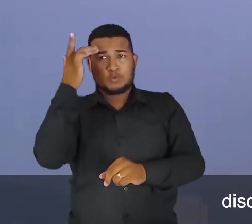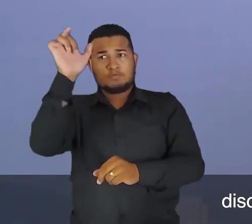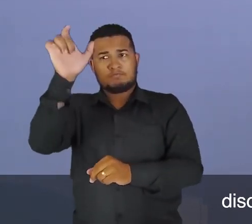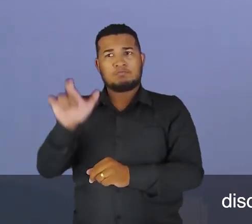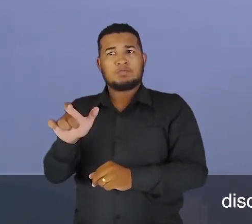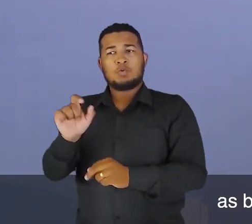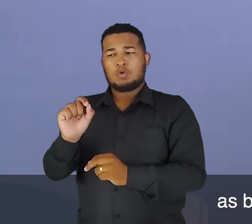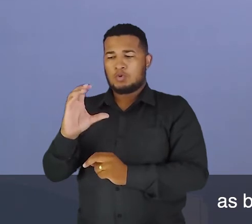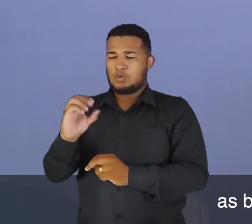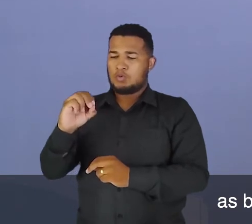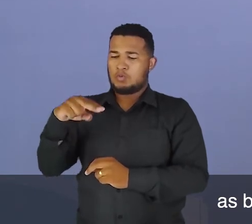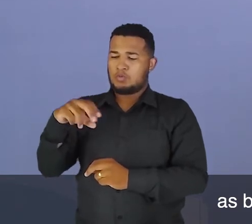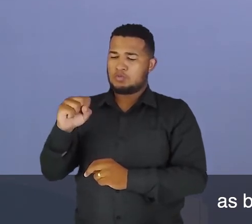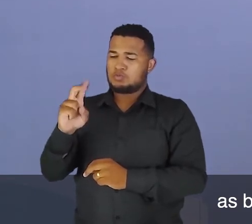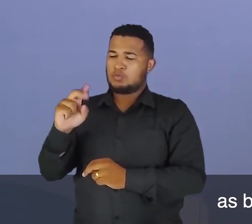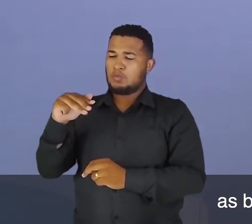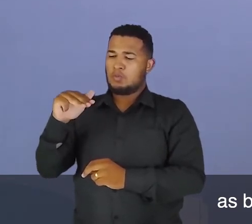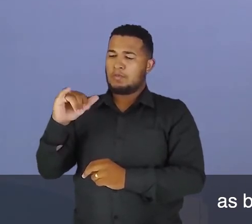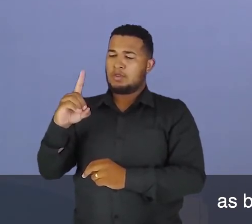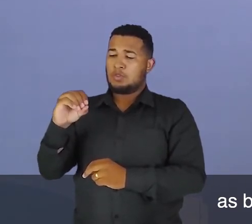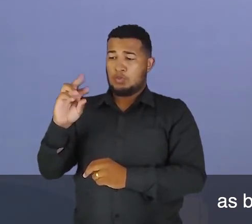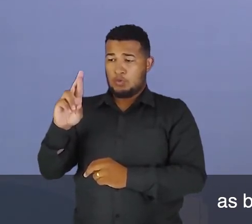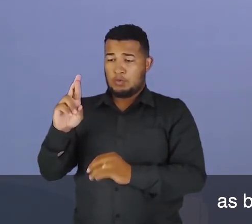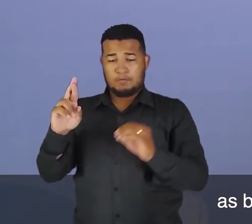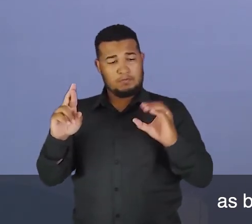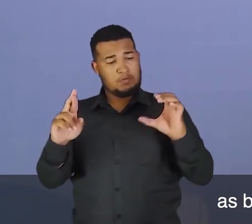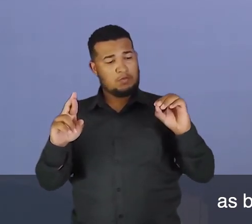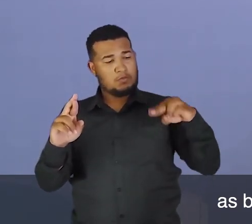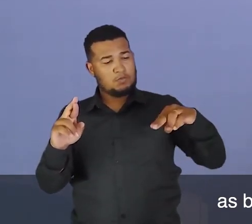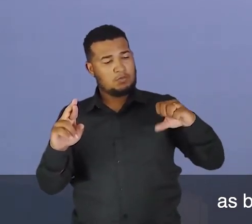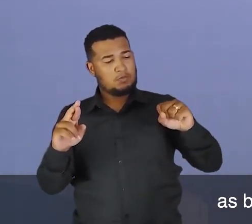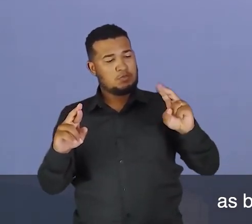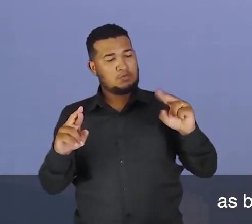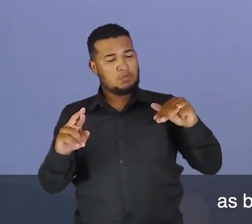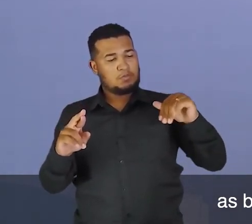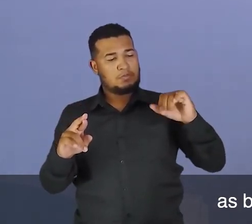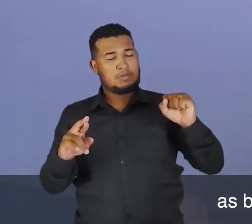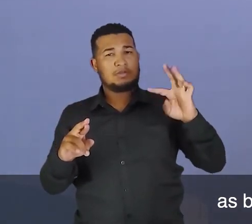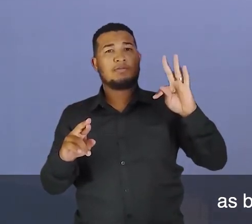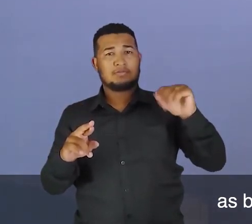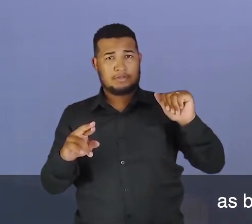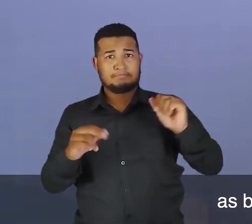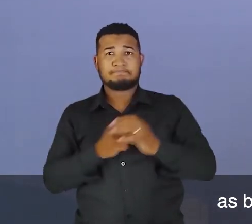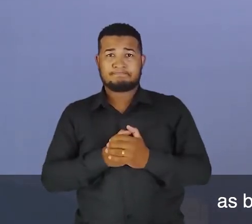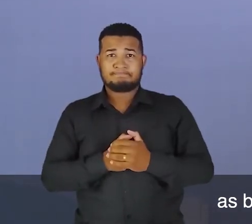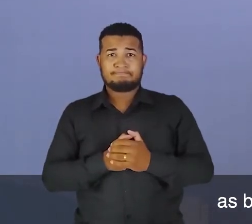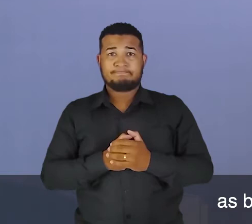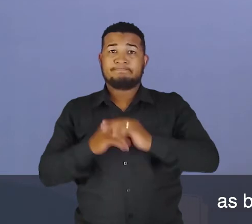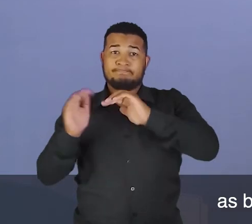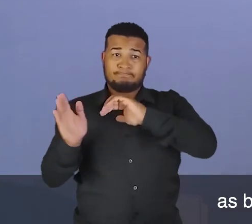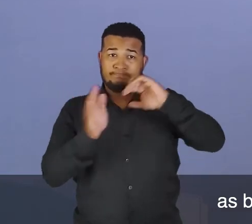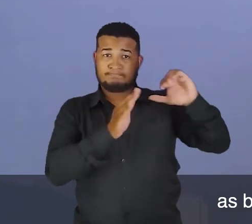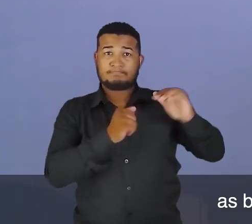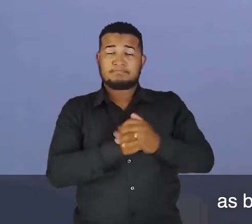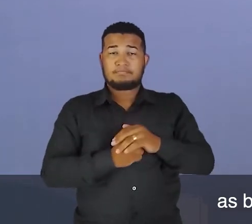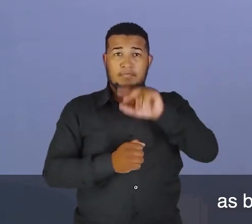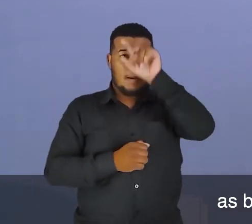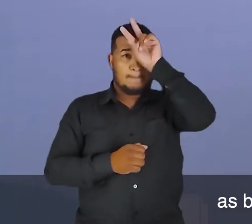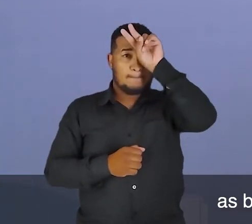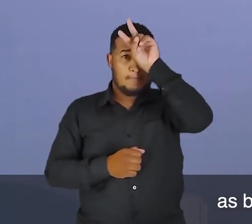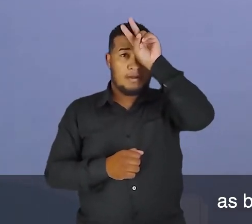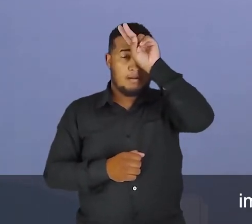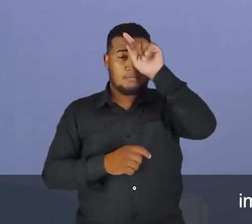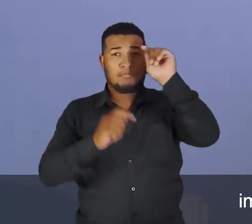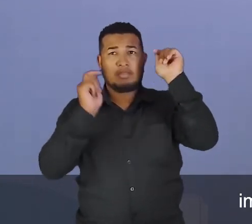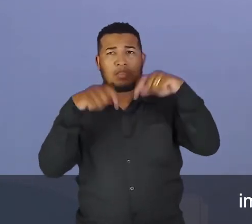ser consumidor. As baratas, segundo o estudo, têm uma possibilidade